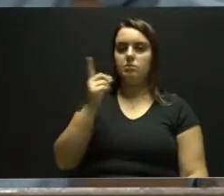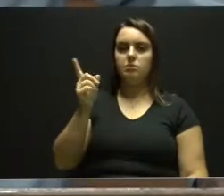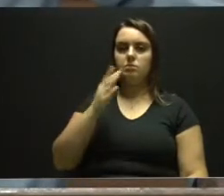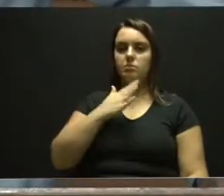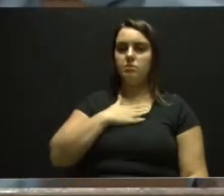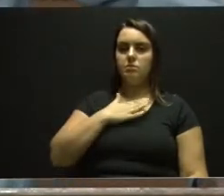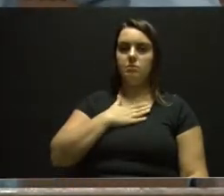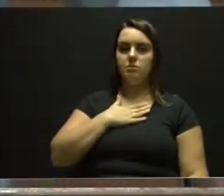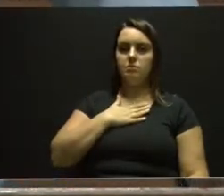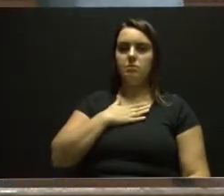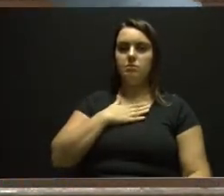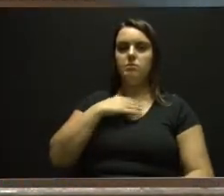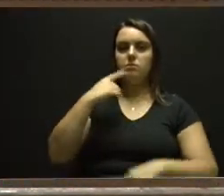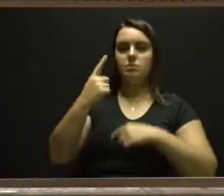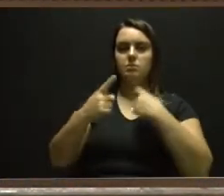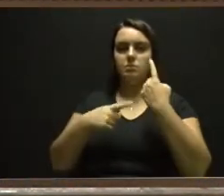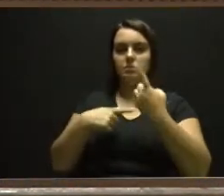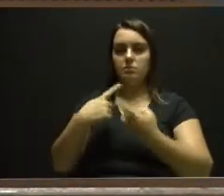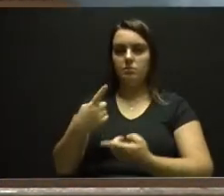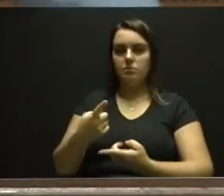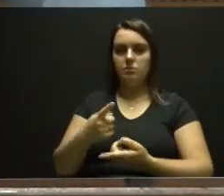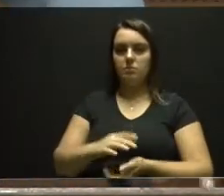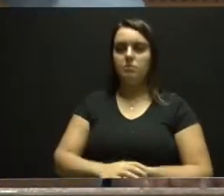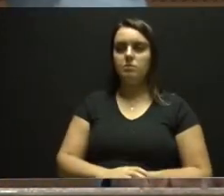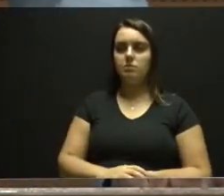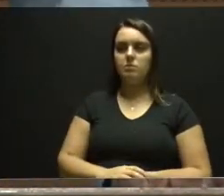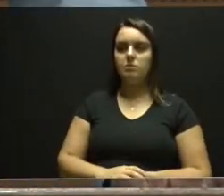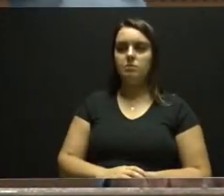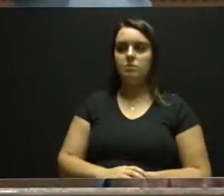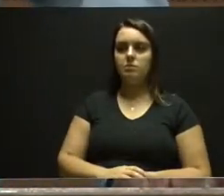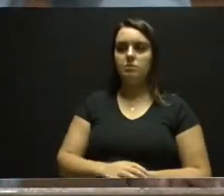compara os demais homenageados